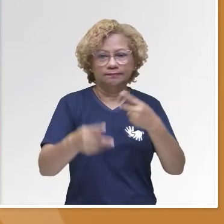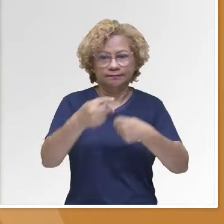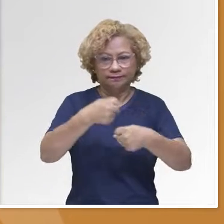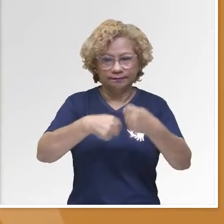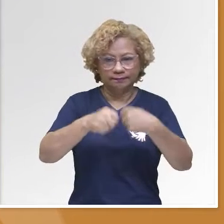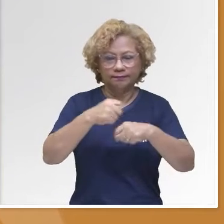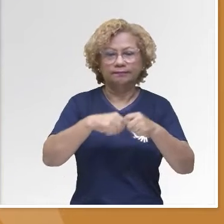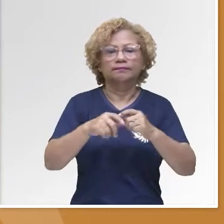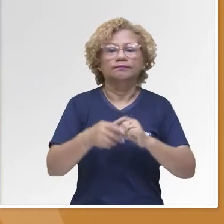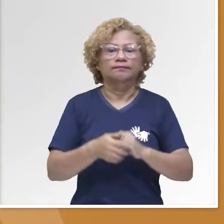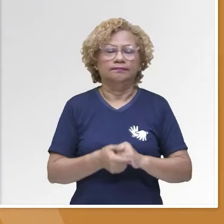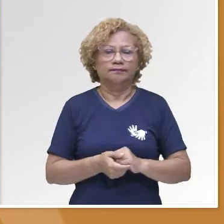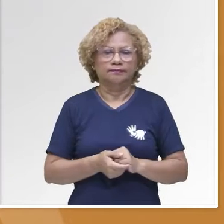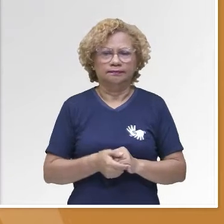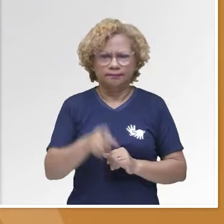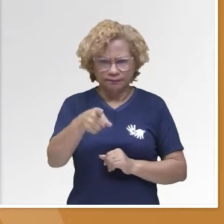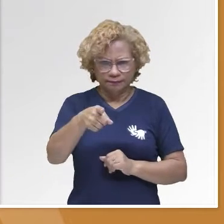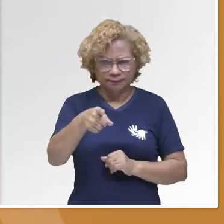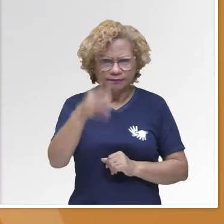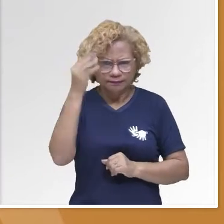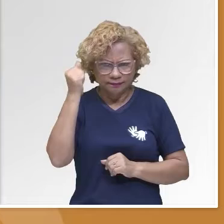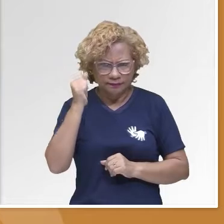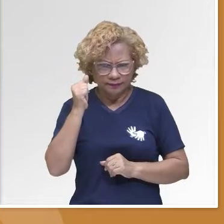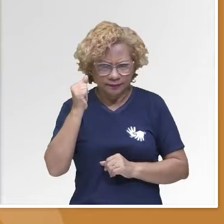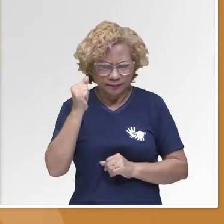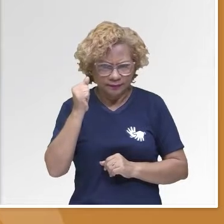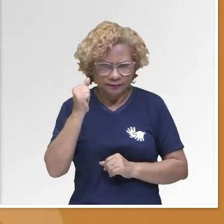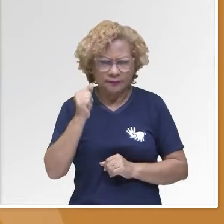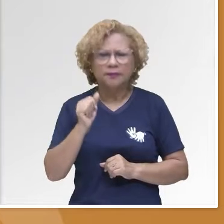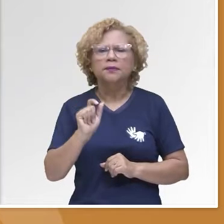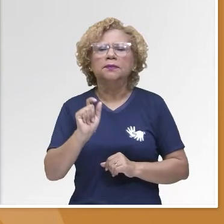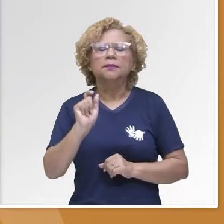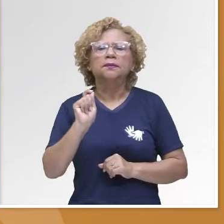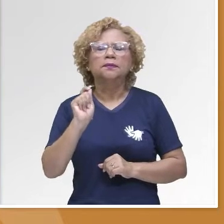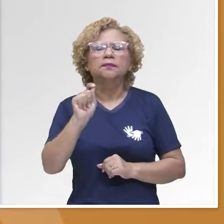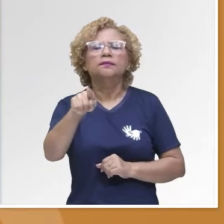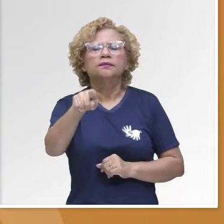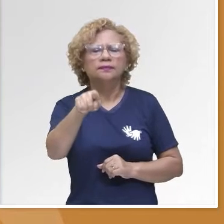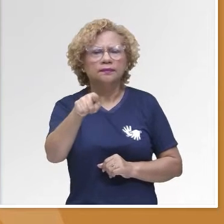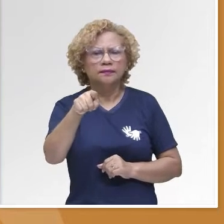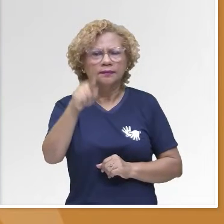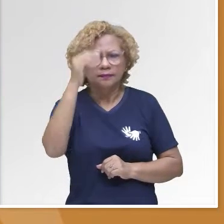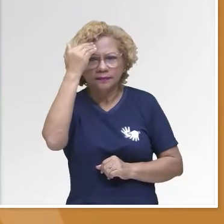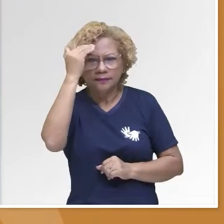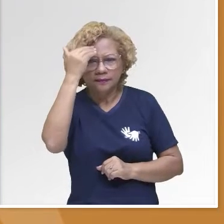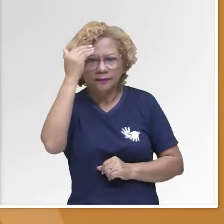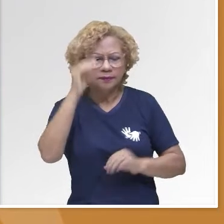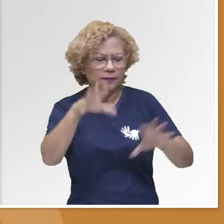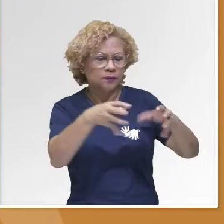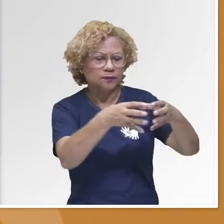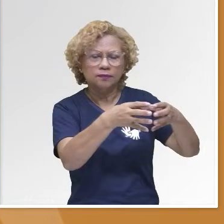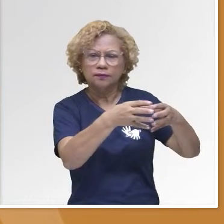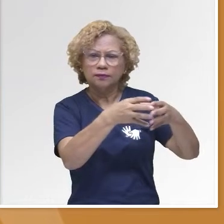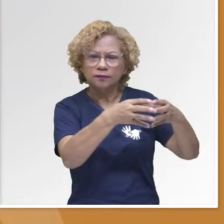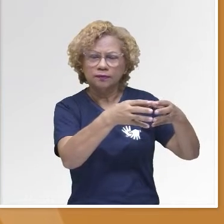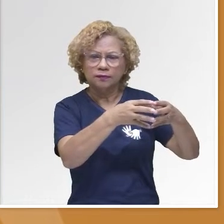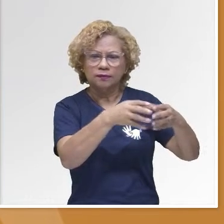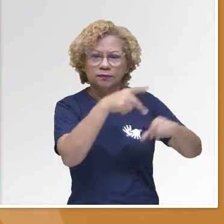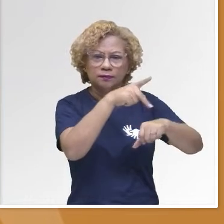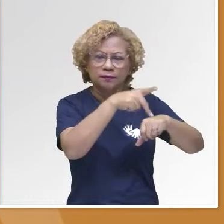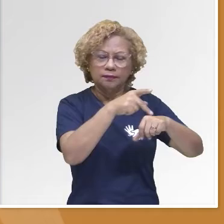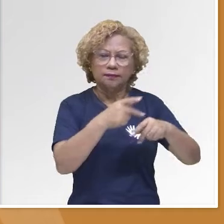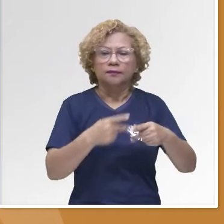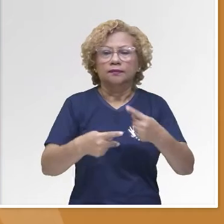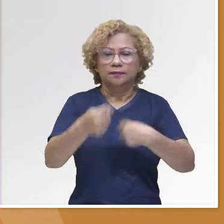econômicos. Vocês aí entendem, né, o que vocês entendem sobre os blocos econômicos? Vocês já escutaram falar